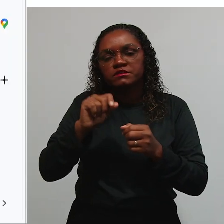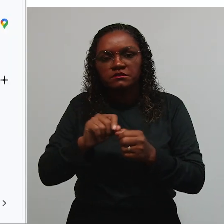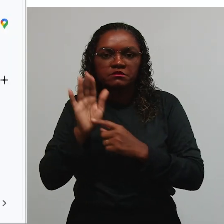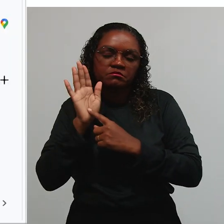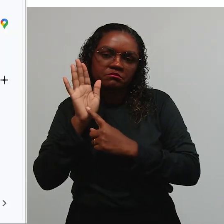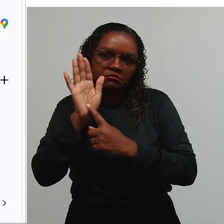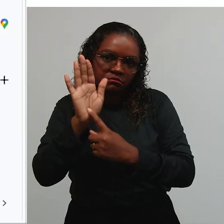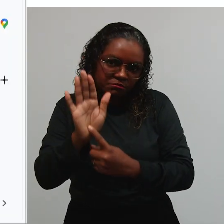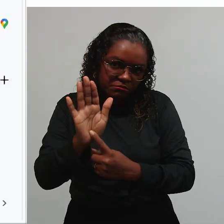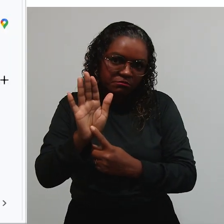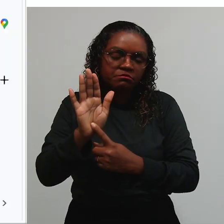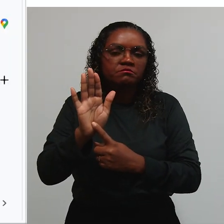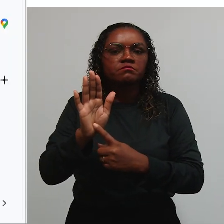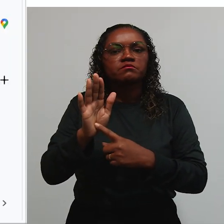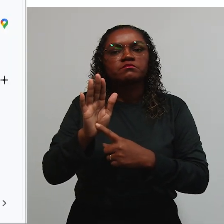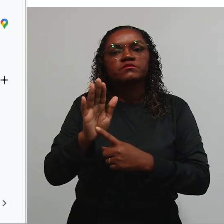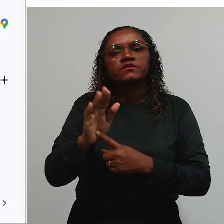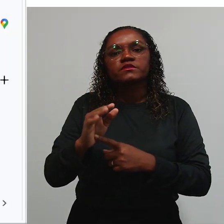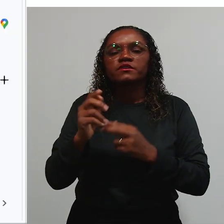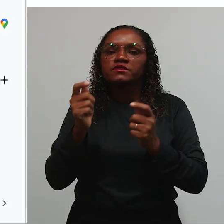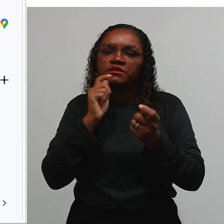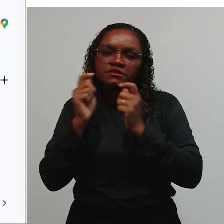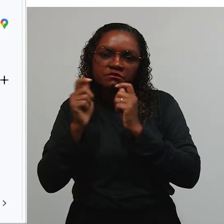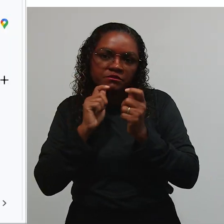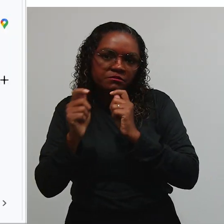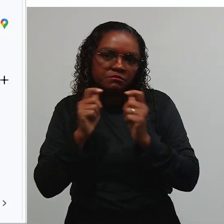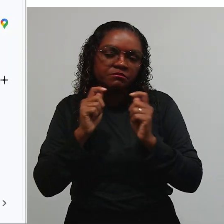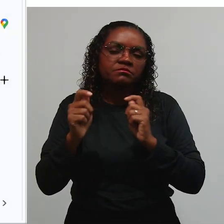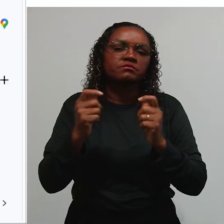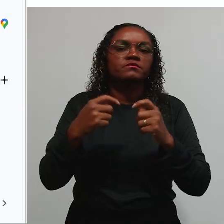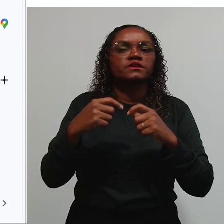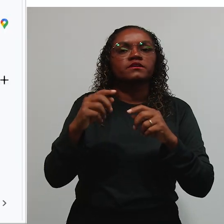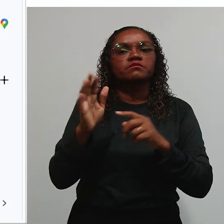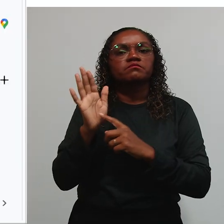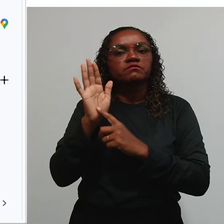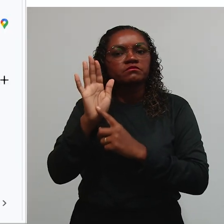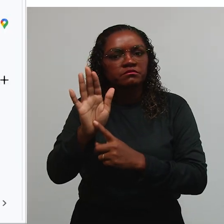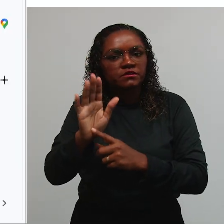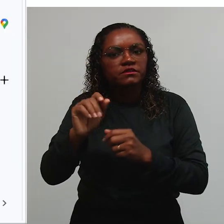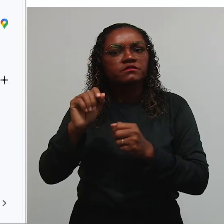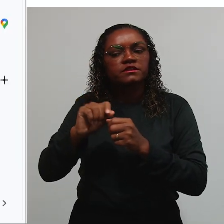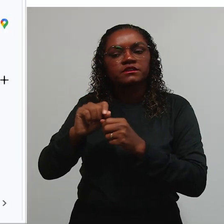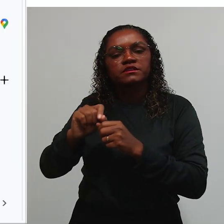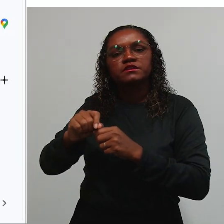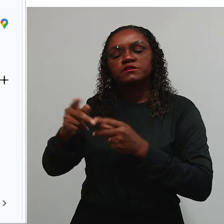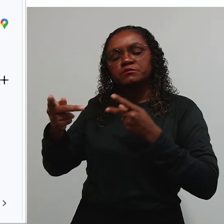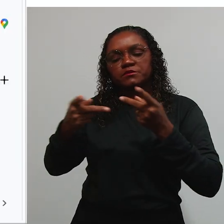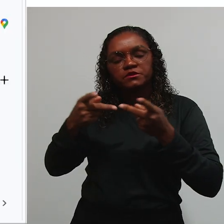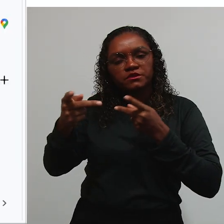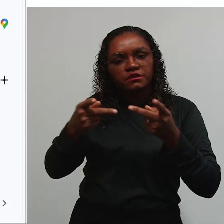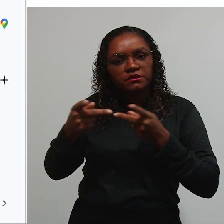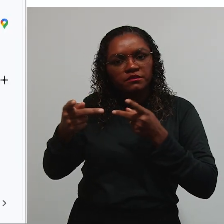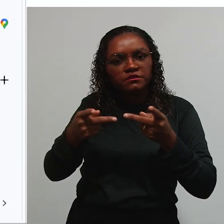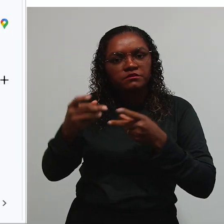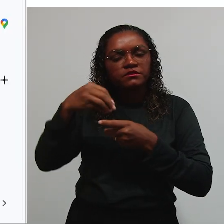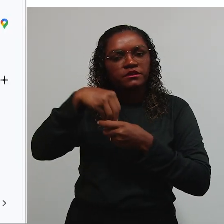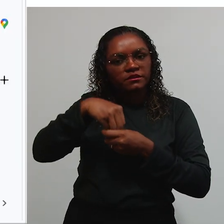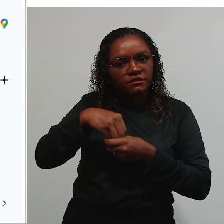fazer a apresentação da entrevista realizada dentro do